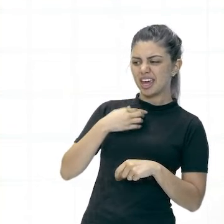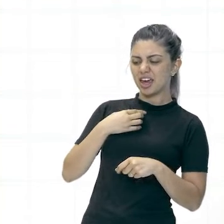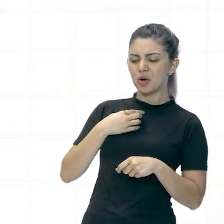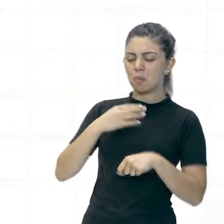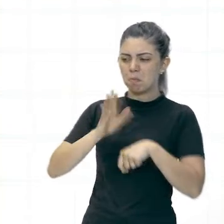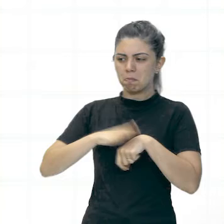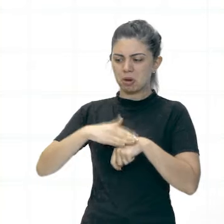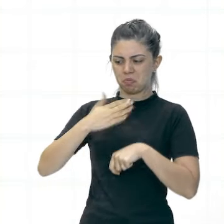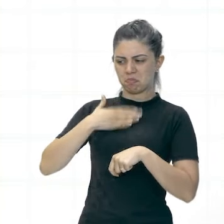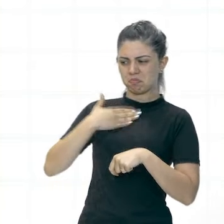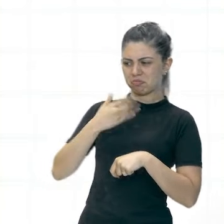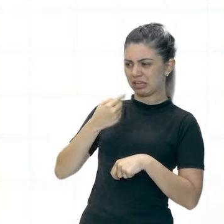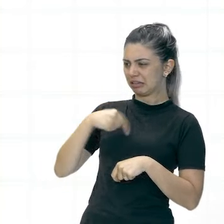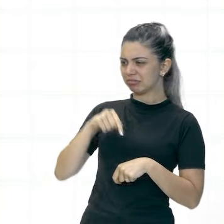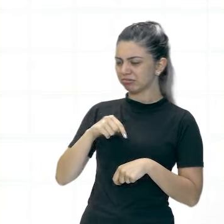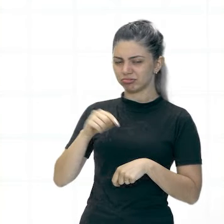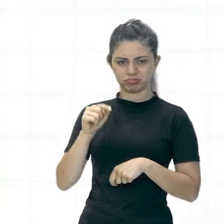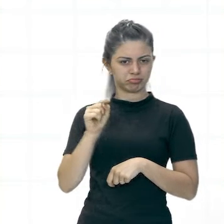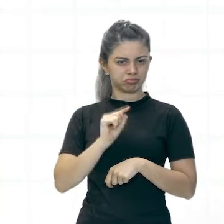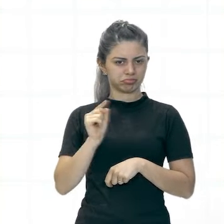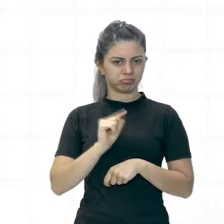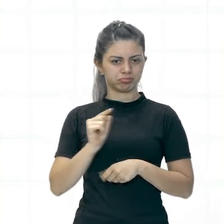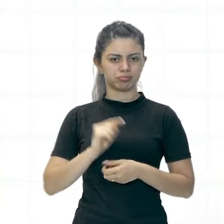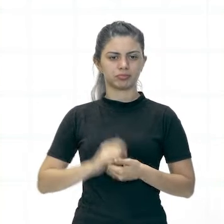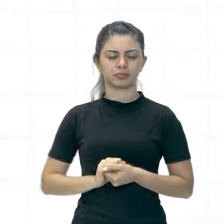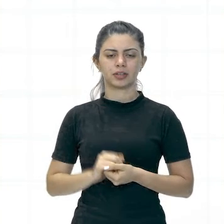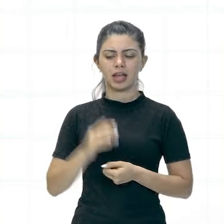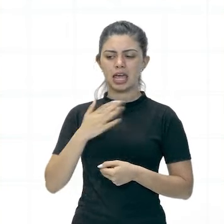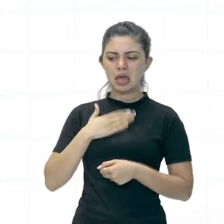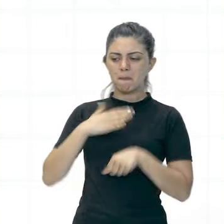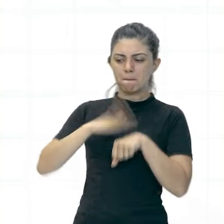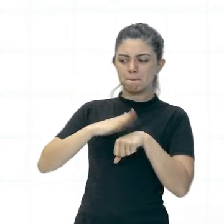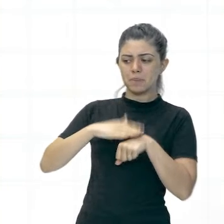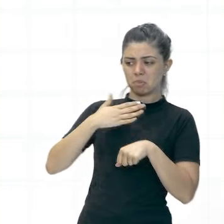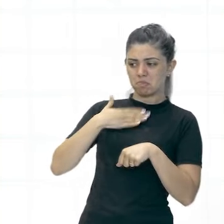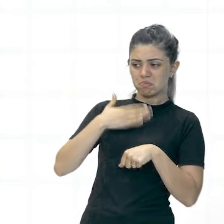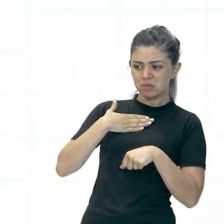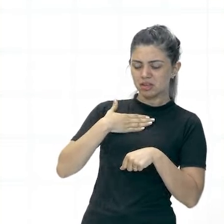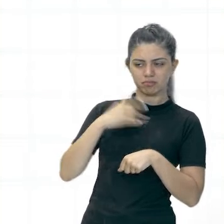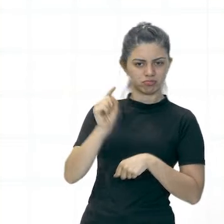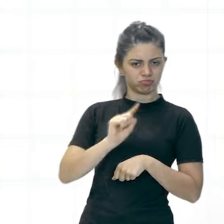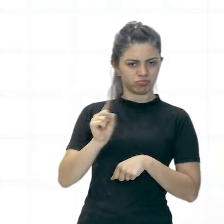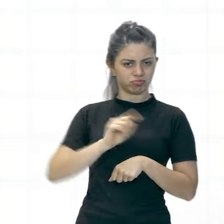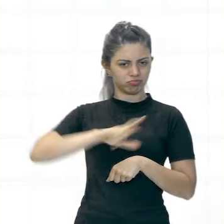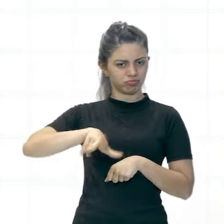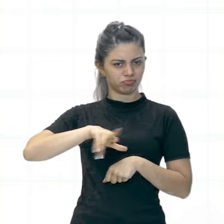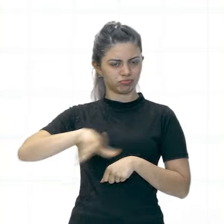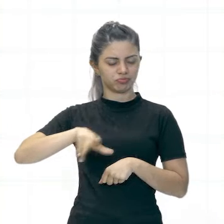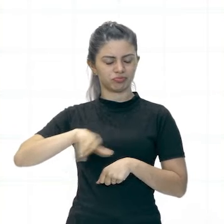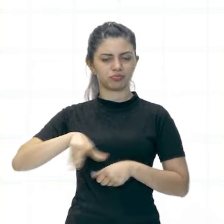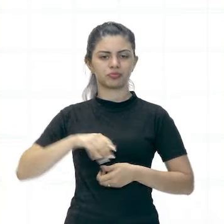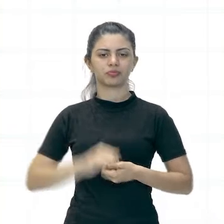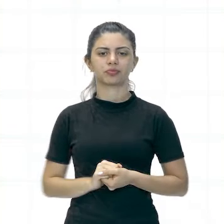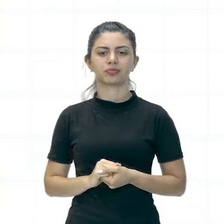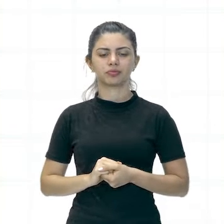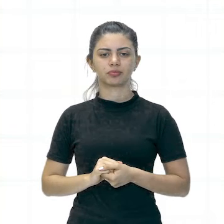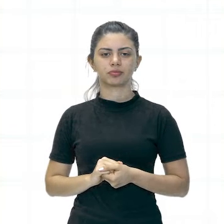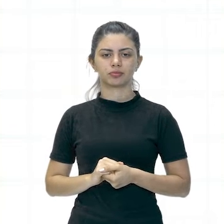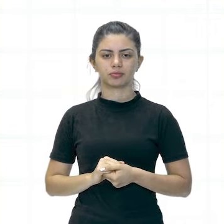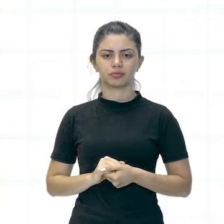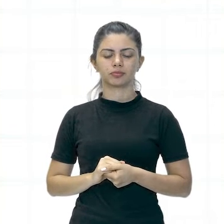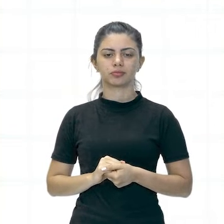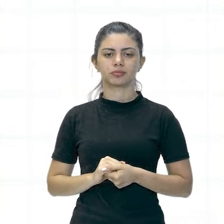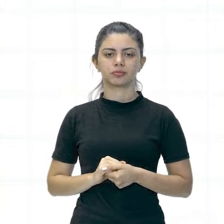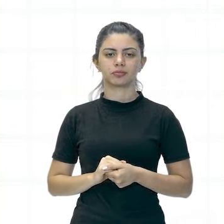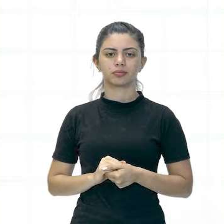fazer. Eu não fiz. I didn't do it. Eu não fiz isso, né? Se